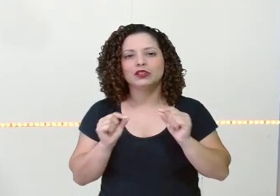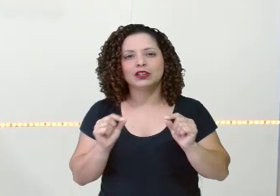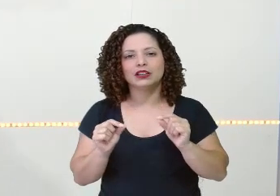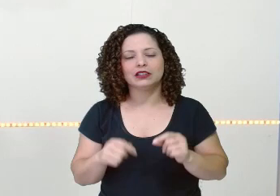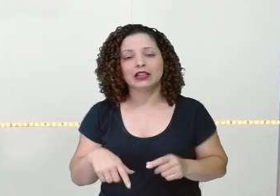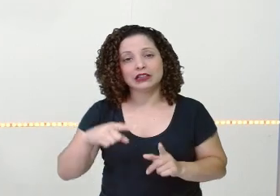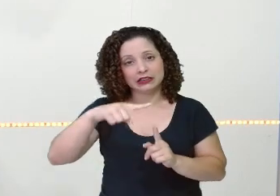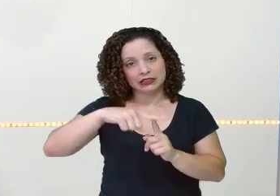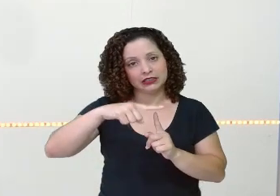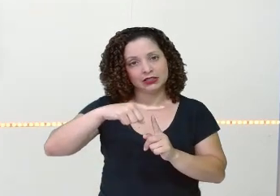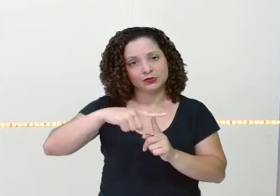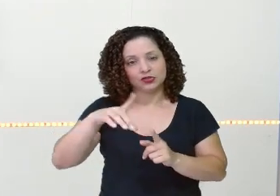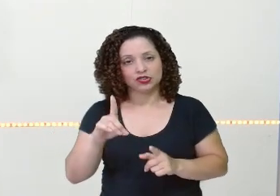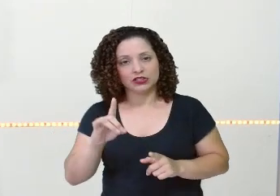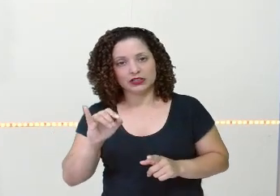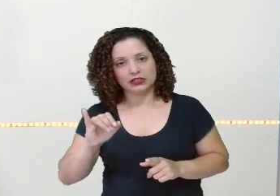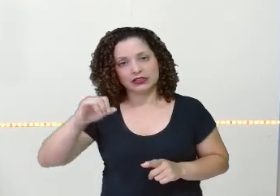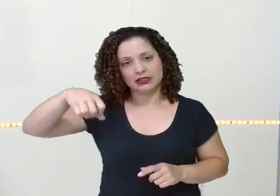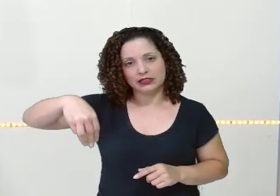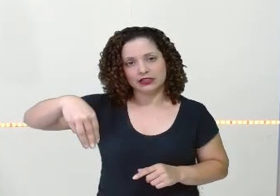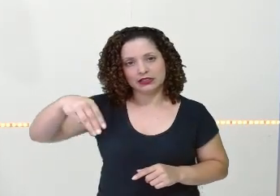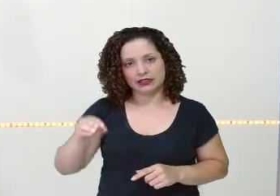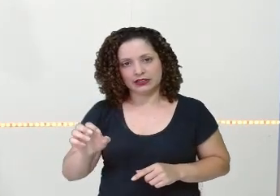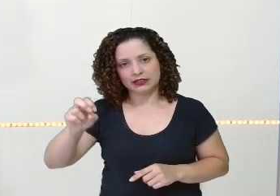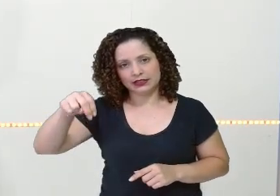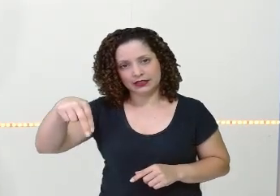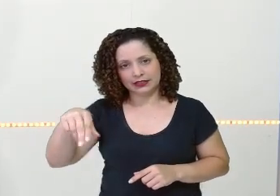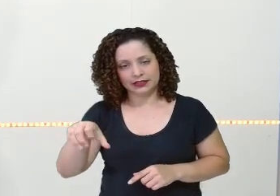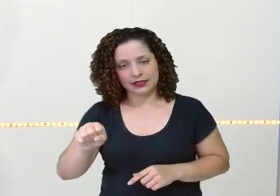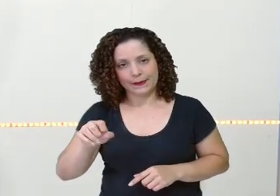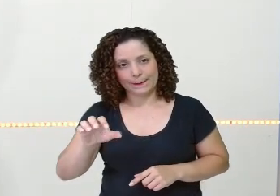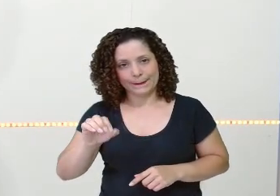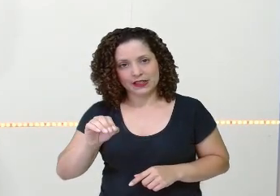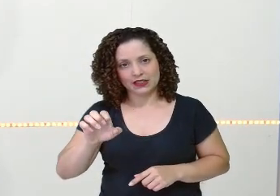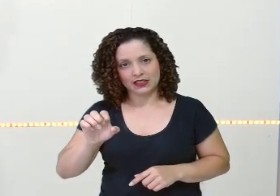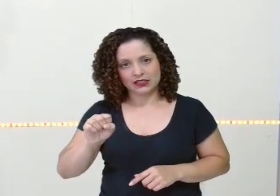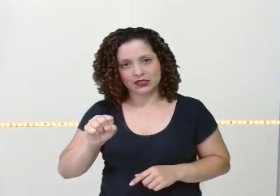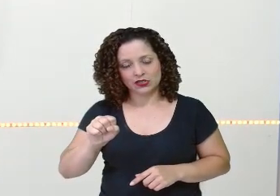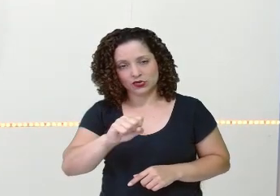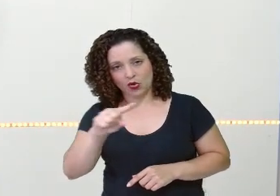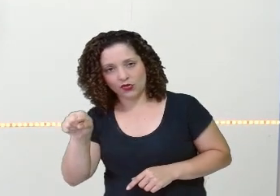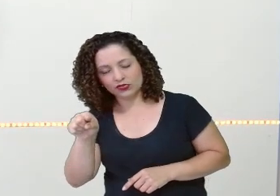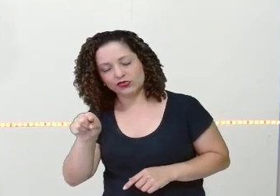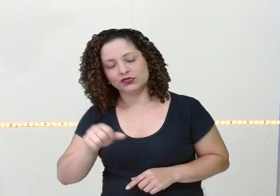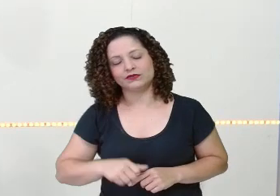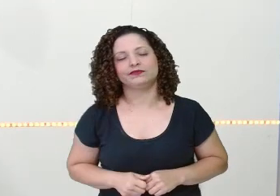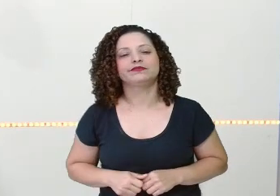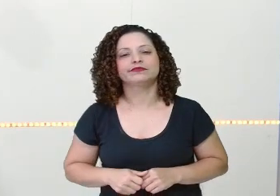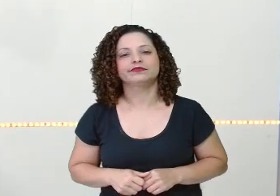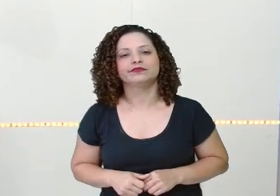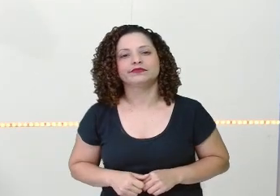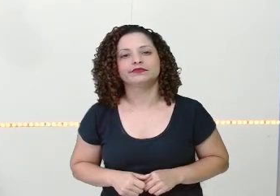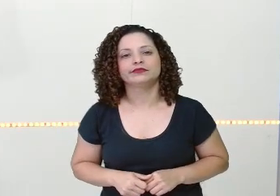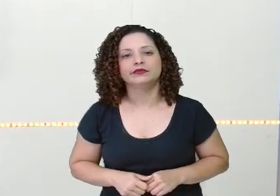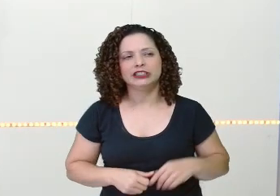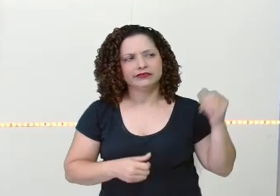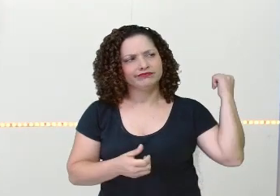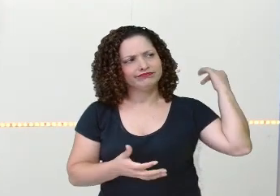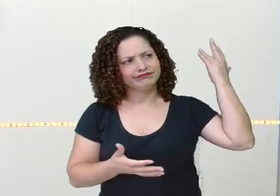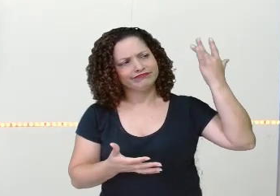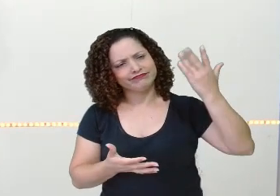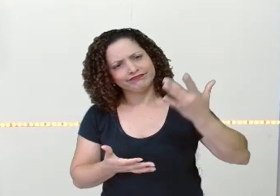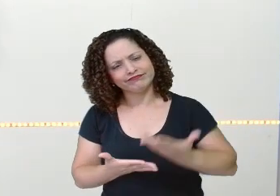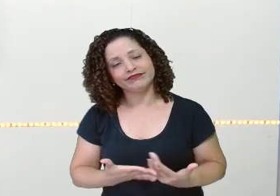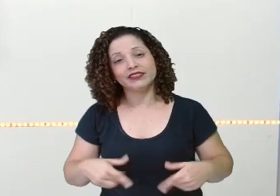bidimensão, dimensões, né? Dimensões alternativas e tal. O pessoal tem falado bastante sobre isso, principalmente de uns tempos para cá, a questão